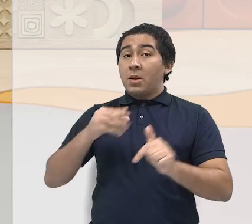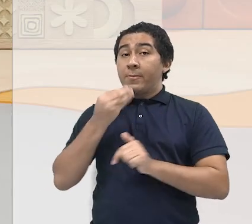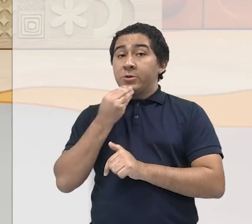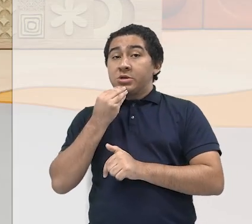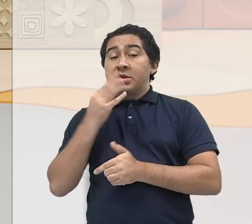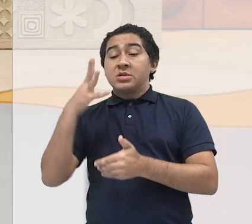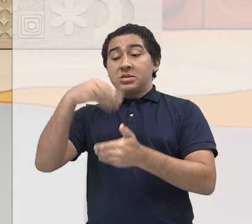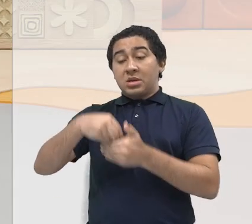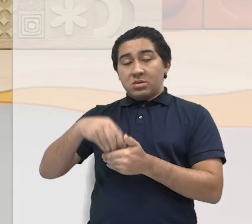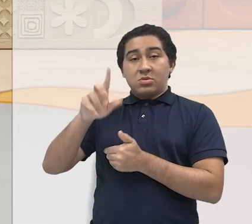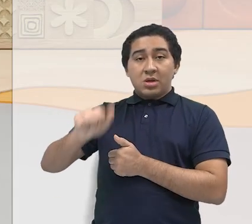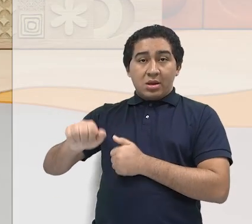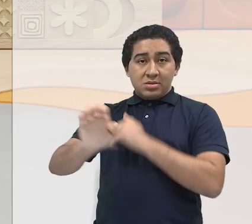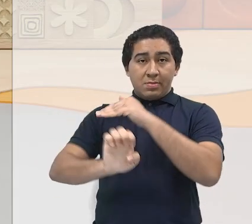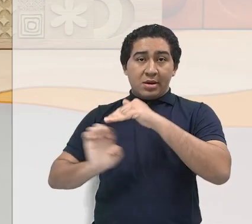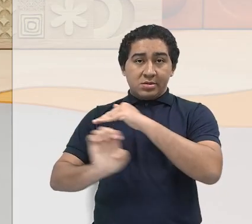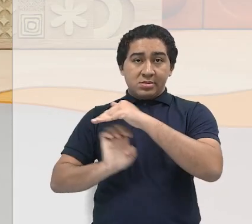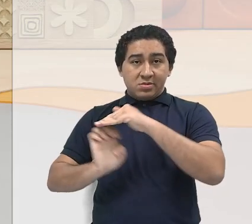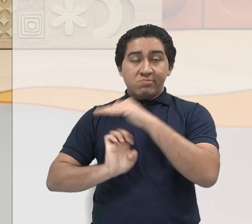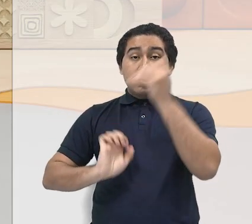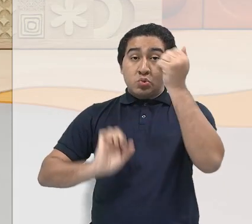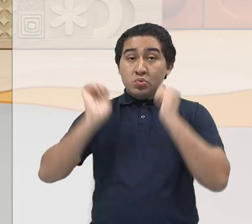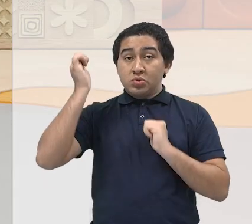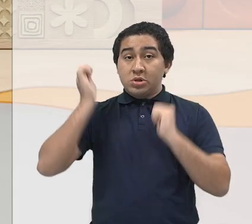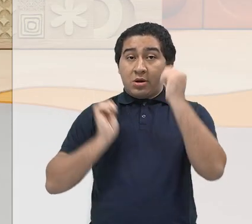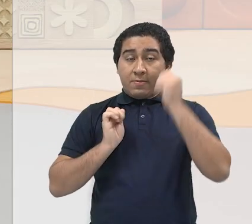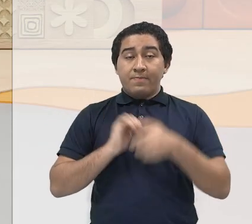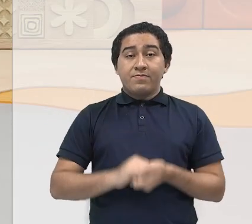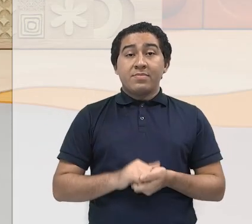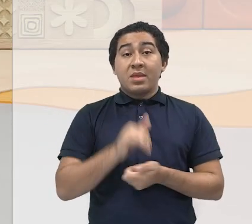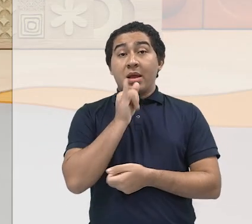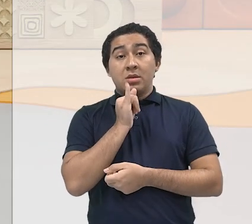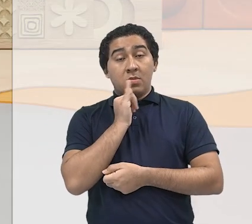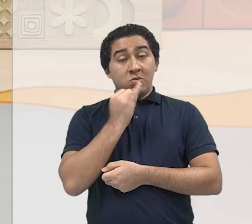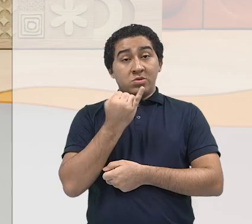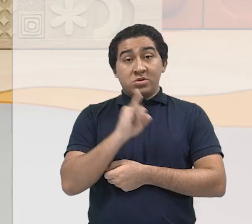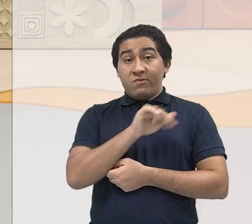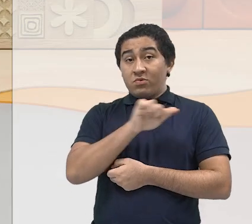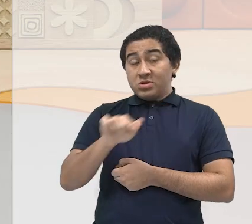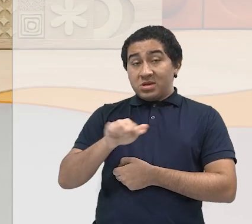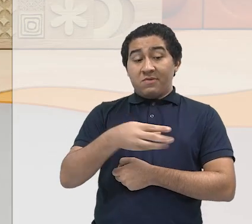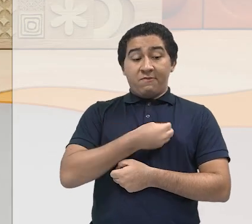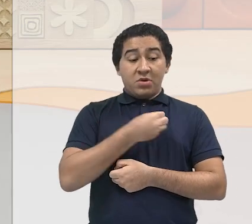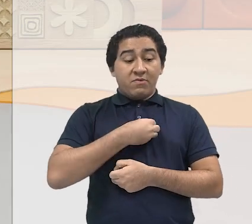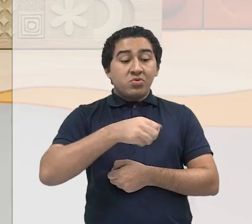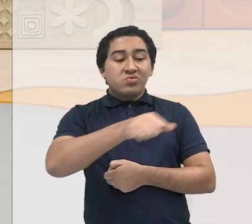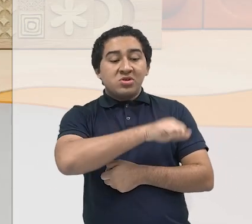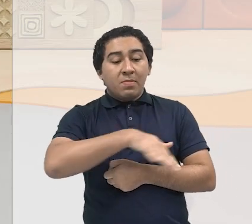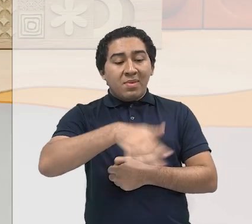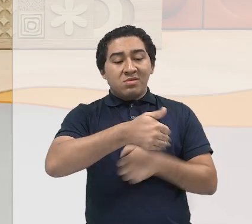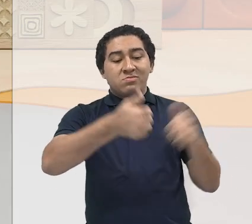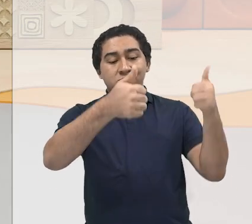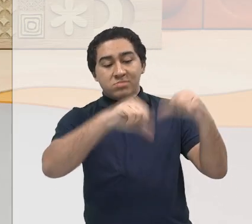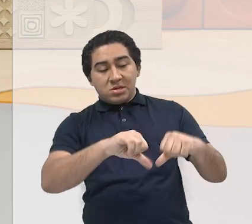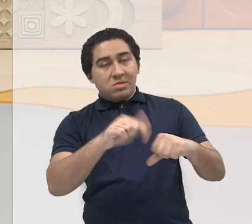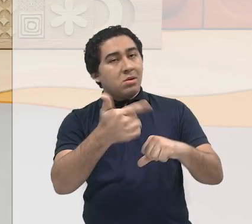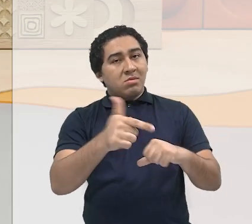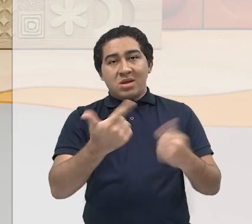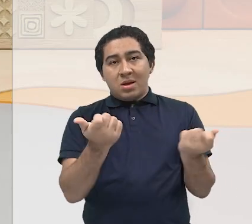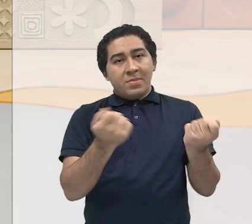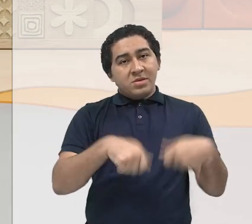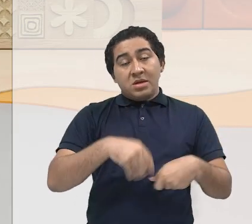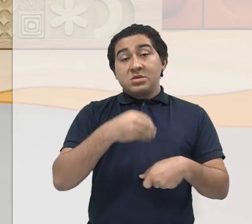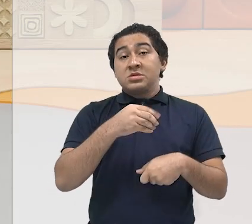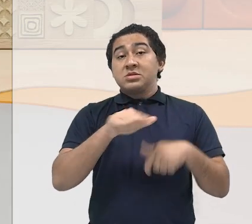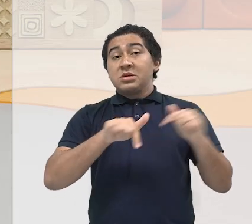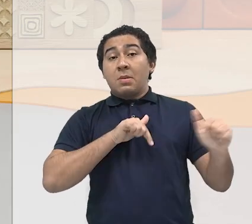dentro das indústrias. Ou seja, se você mora em um local que não te oferece condições de ter um